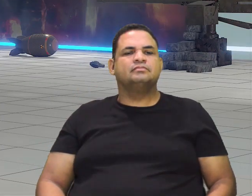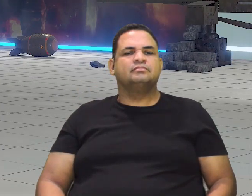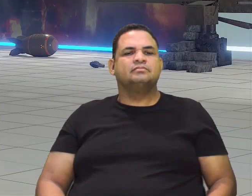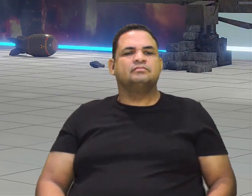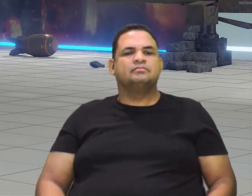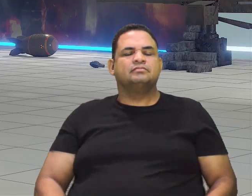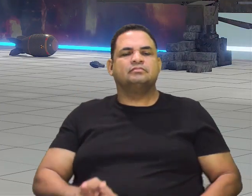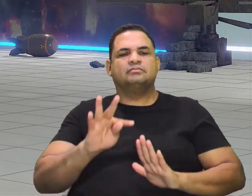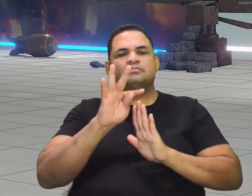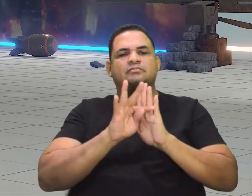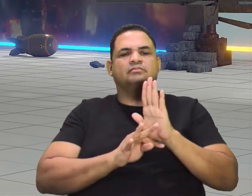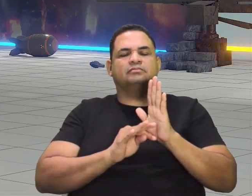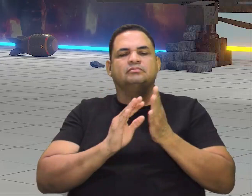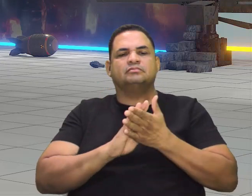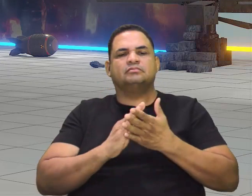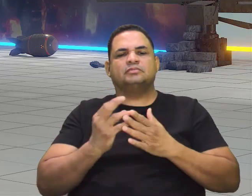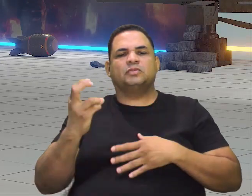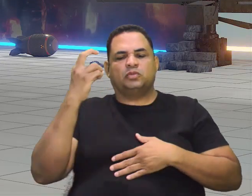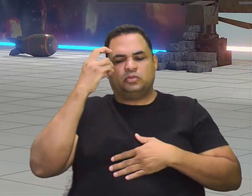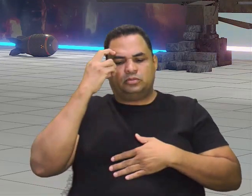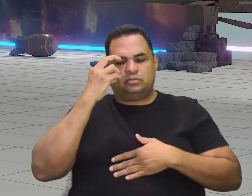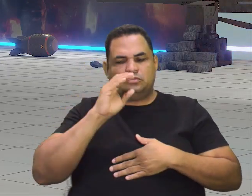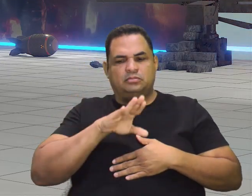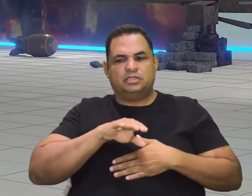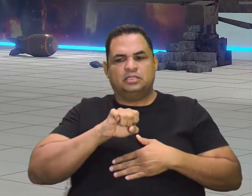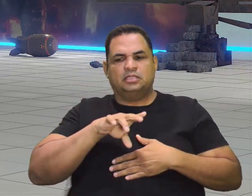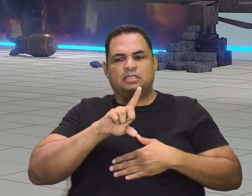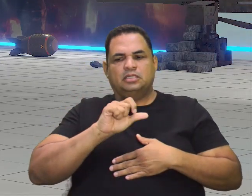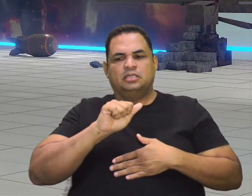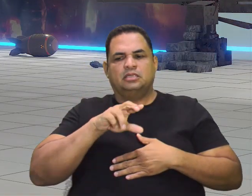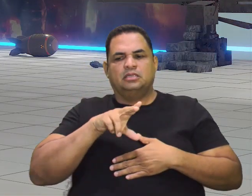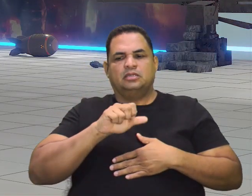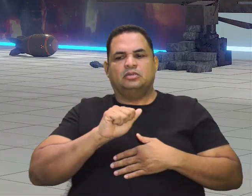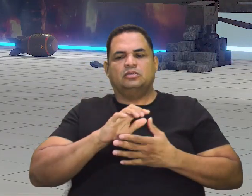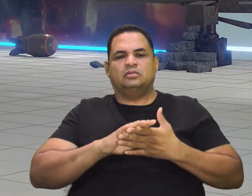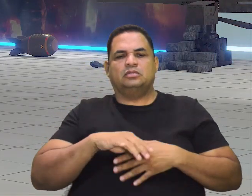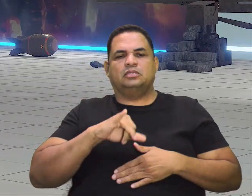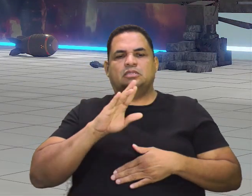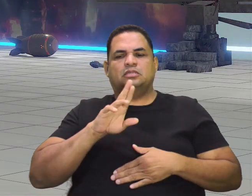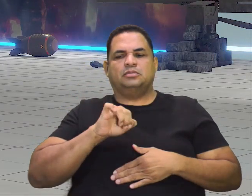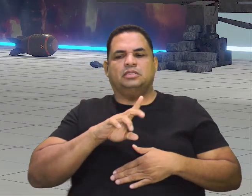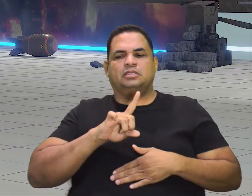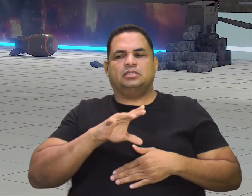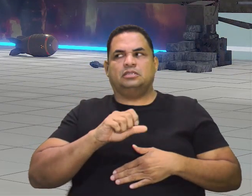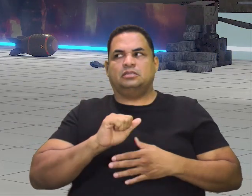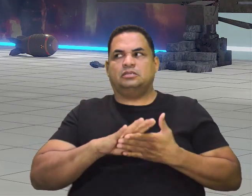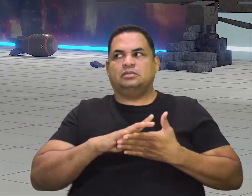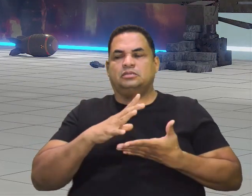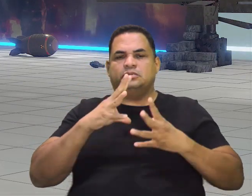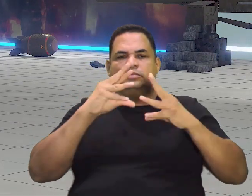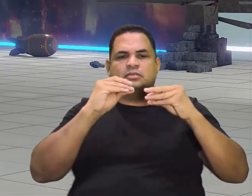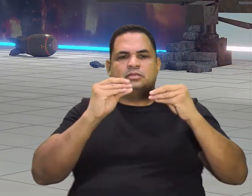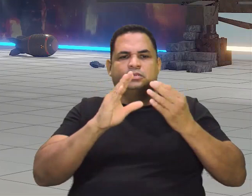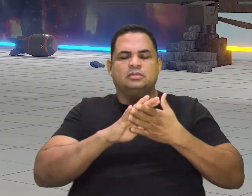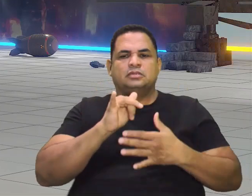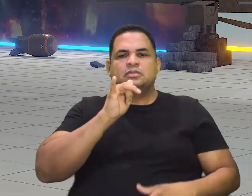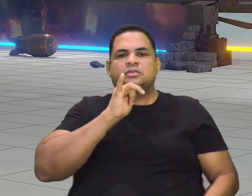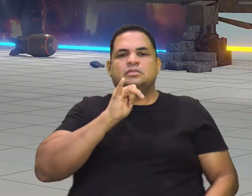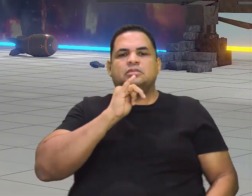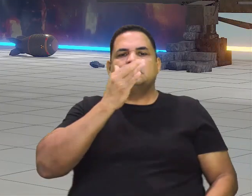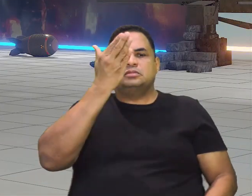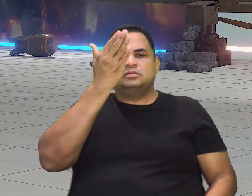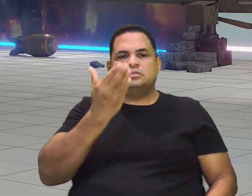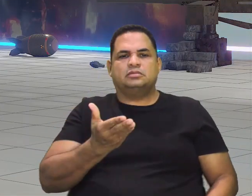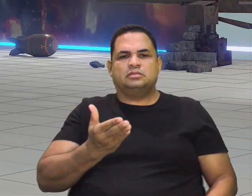Aqui o texto falou sobre cultura material e cultura imaterial. A cultura material é aquela palpável. Por exemplo, esse